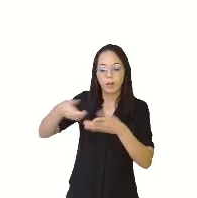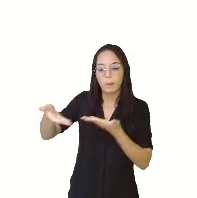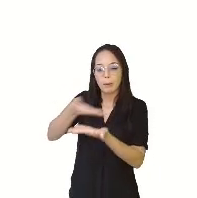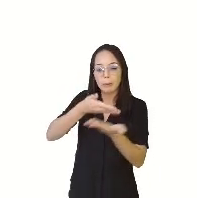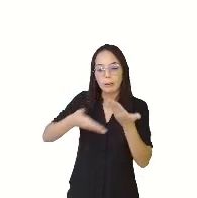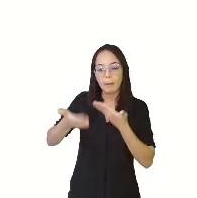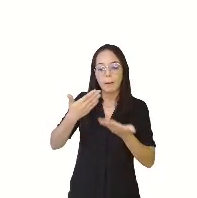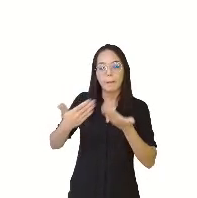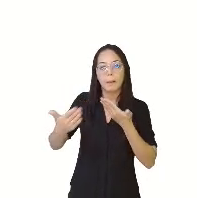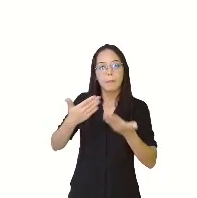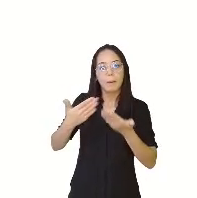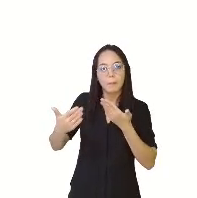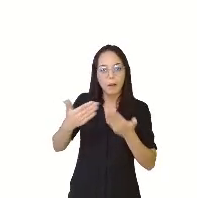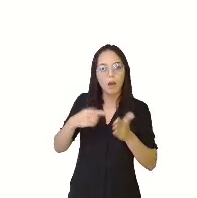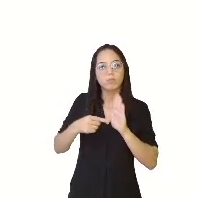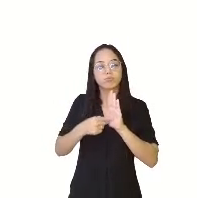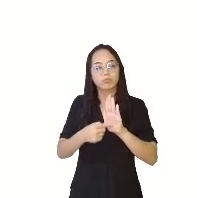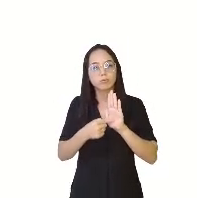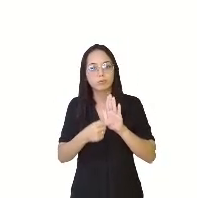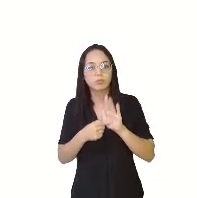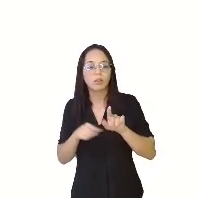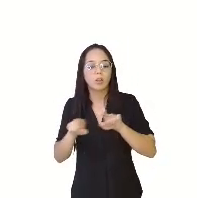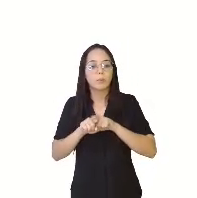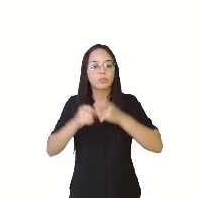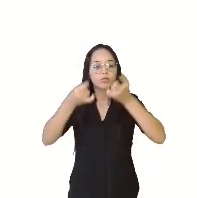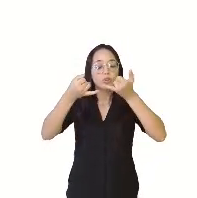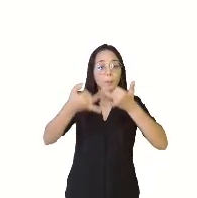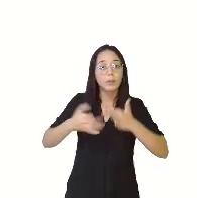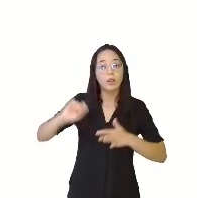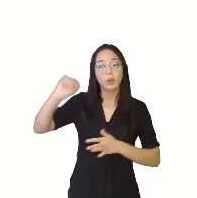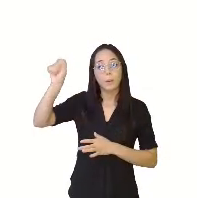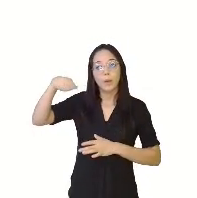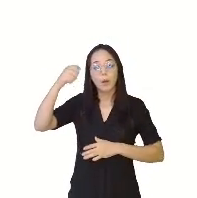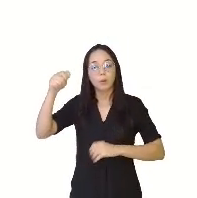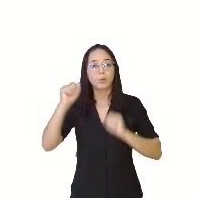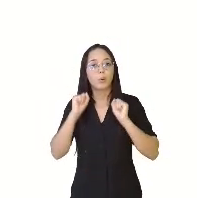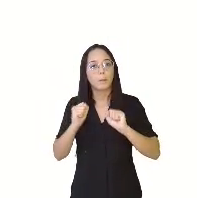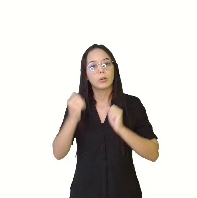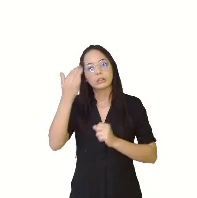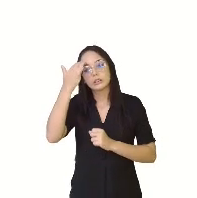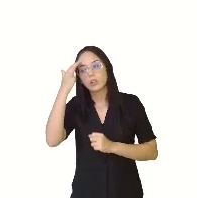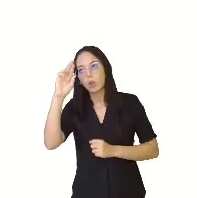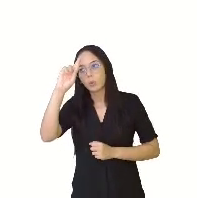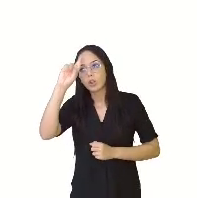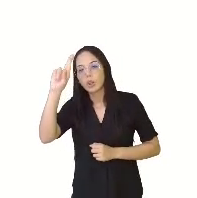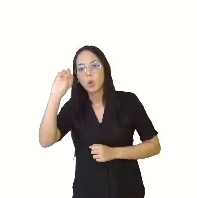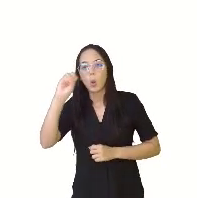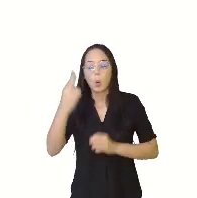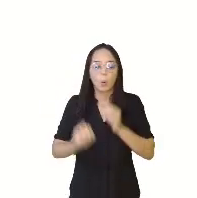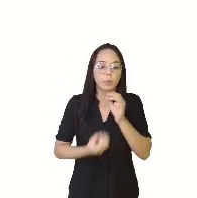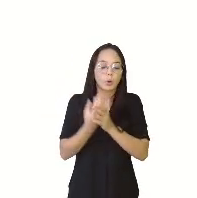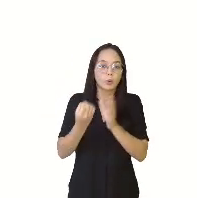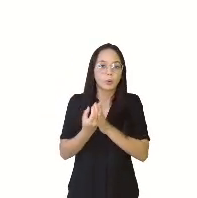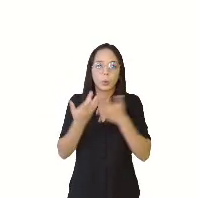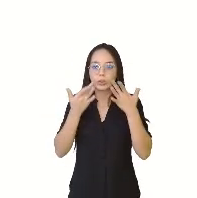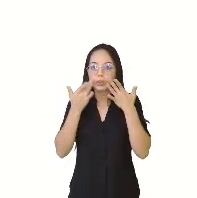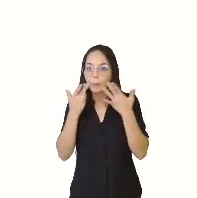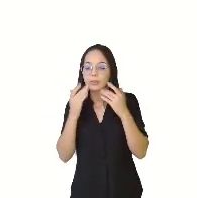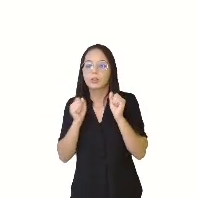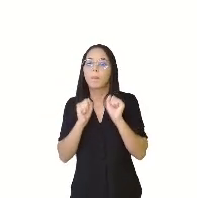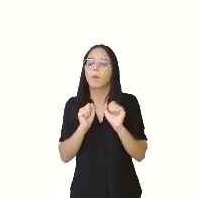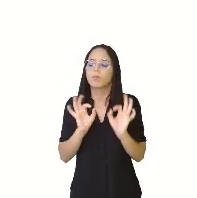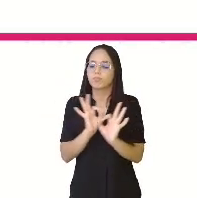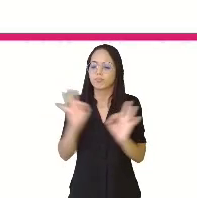dialogando, as rubricas vão aparecendo para que os atores possam fazer, e o diretor, o produtor da peça, possam fazê-la